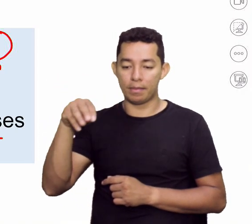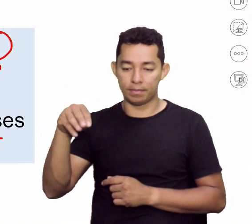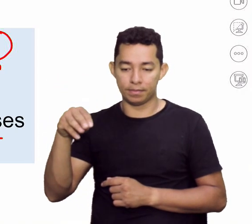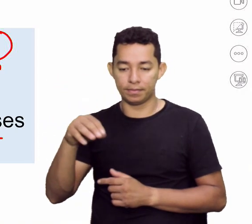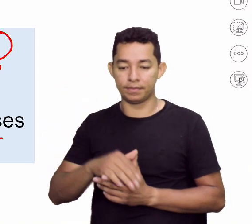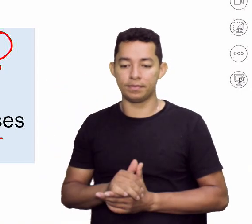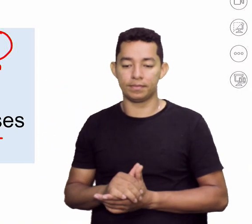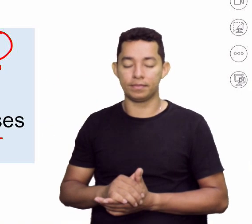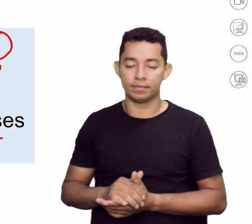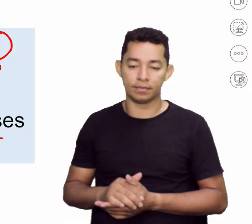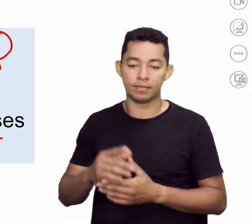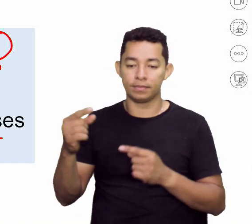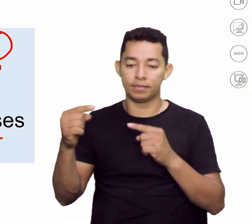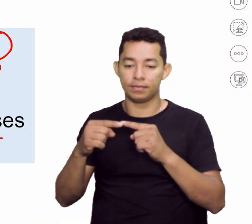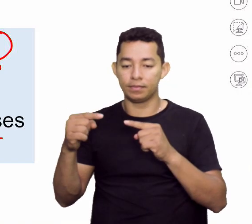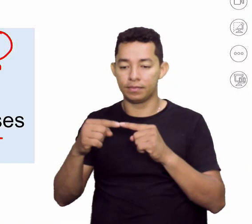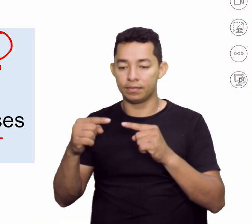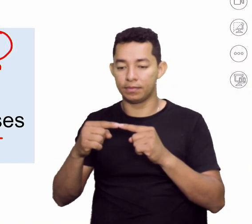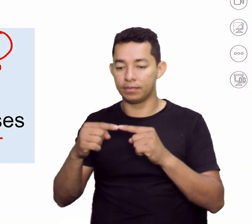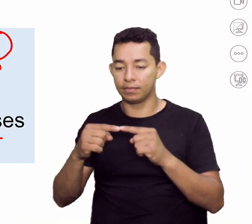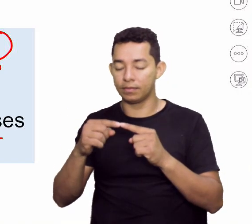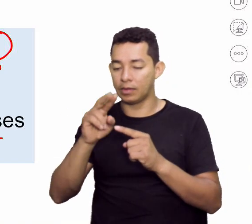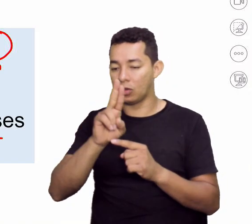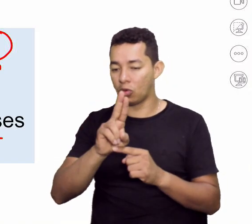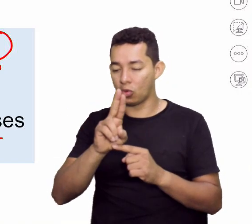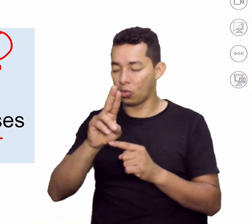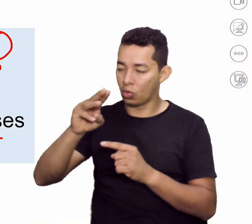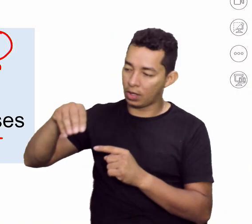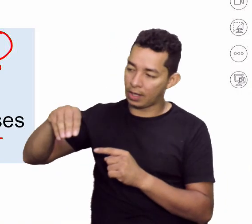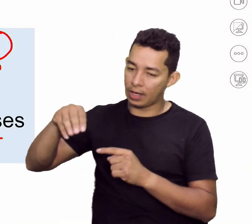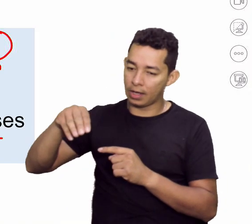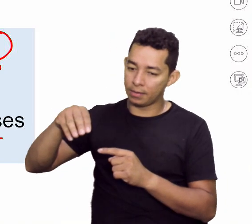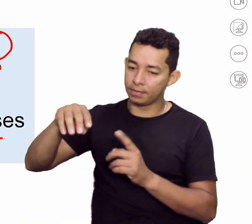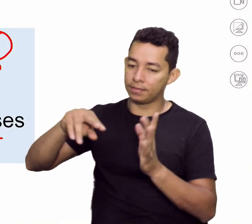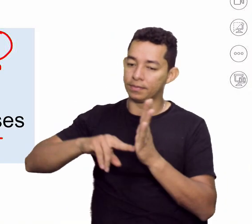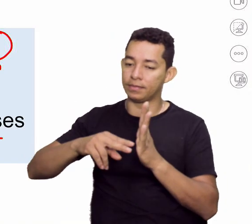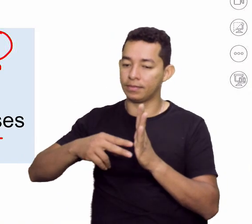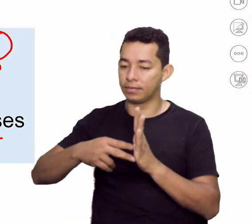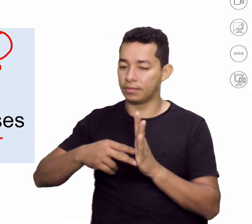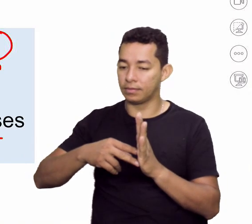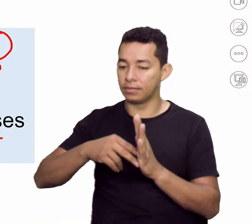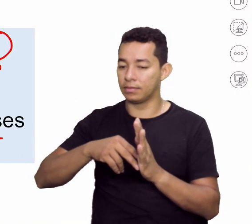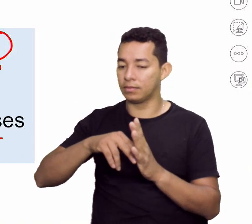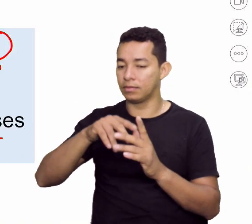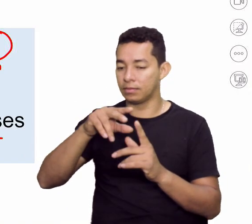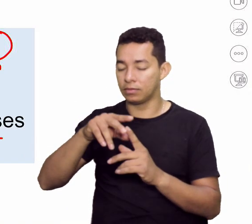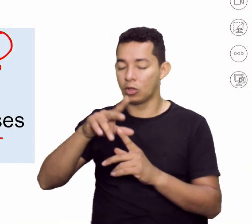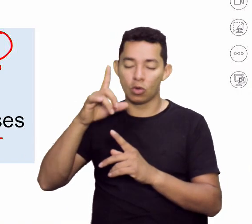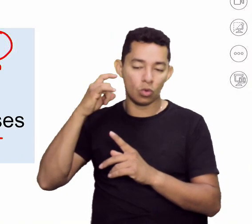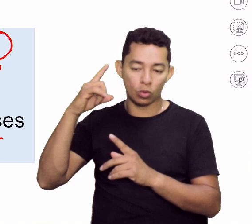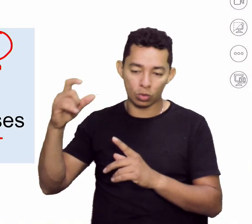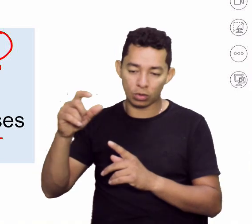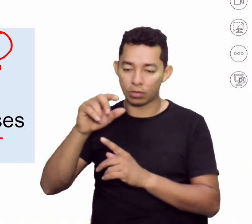com o som do U, né? Que esse desenho aqui representa U, aí você tem o